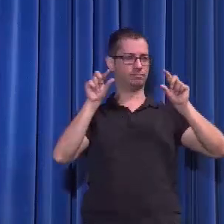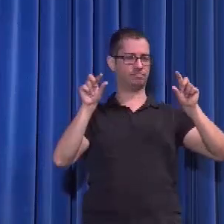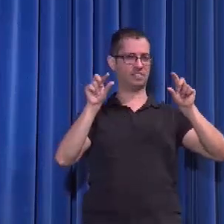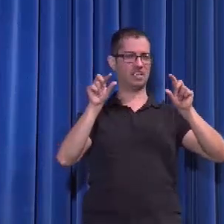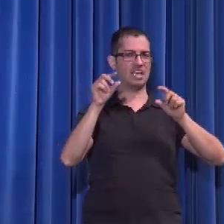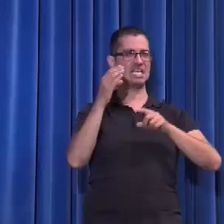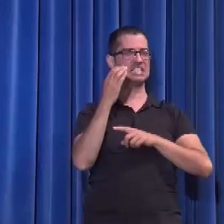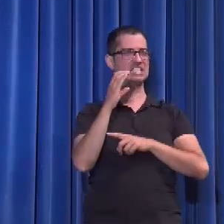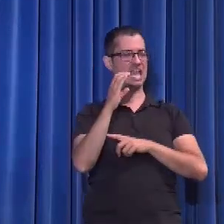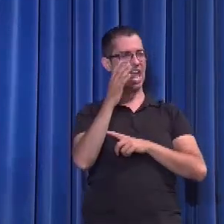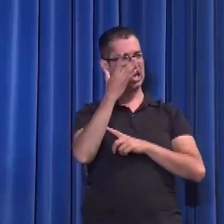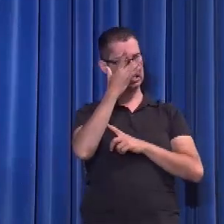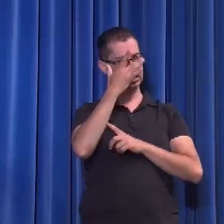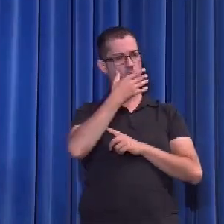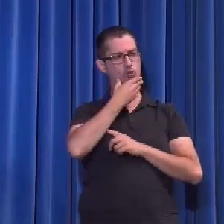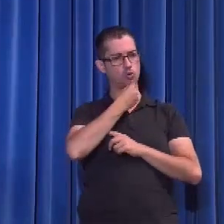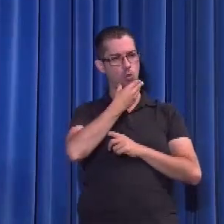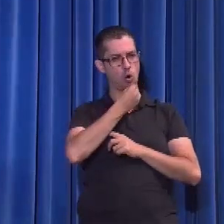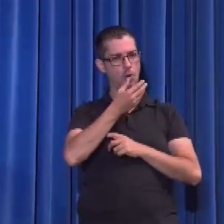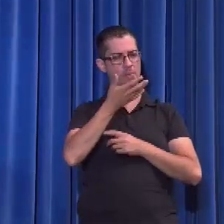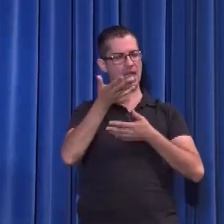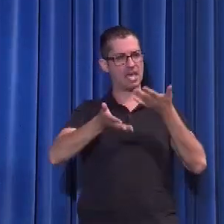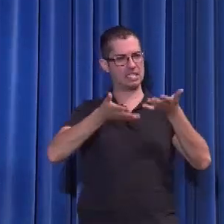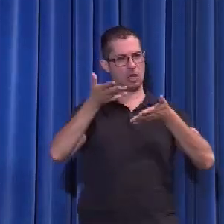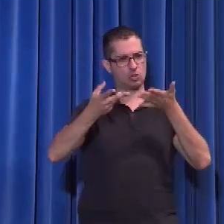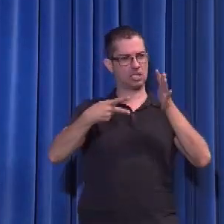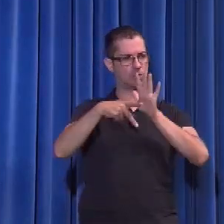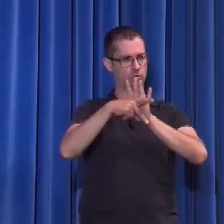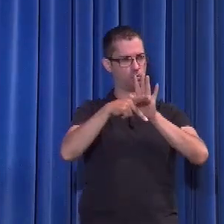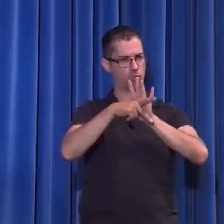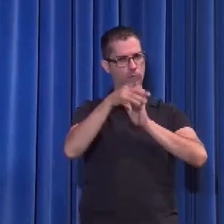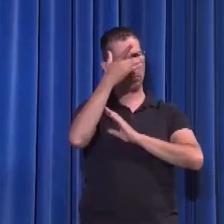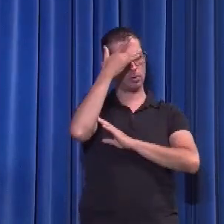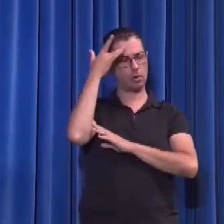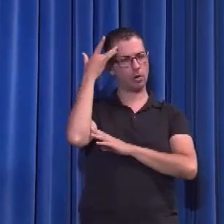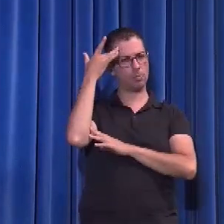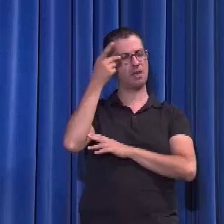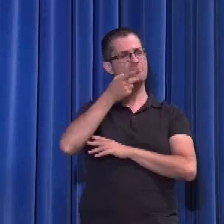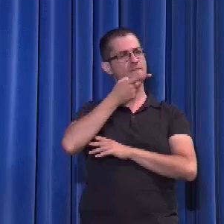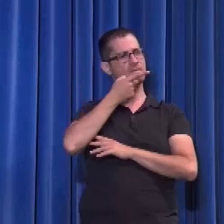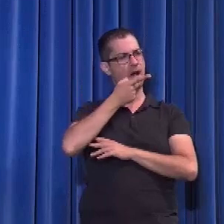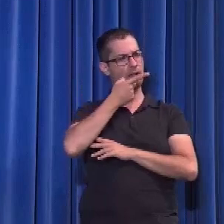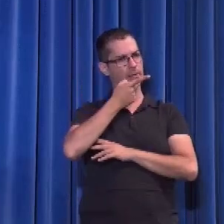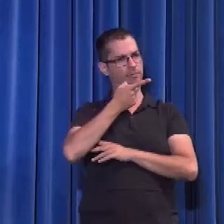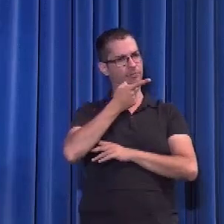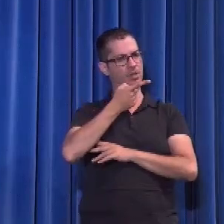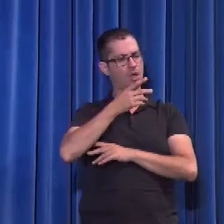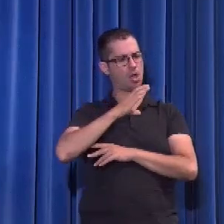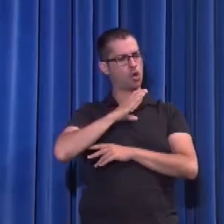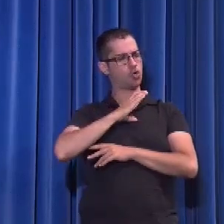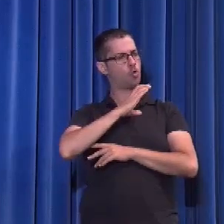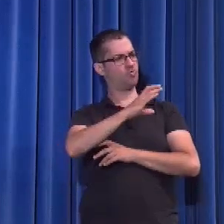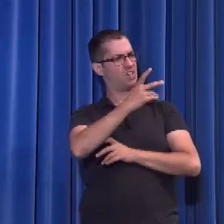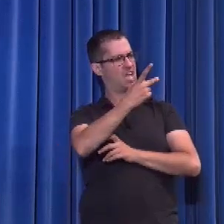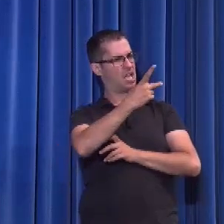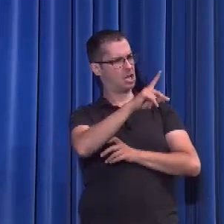ciência do homem, da exaltação do próprio homem. Ela diz assim: confie em sua